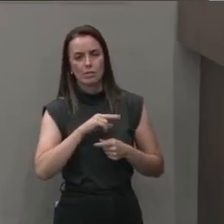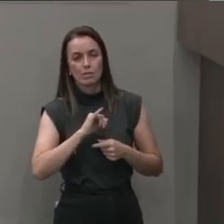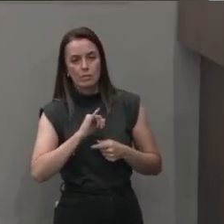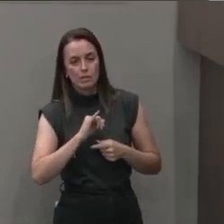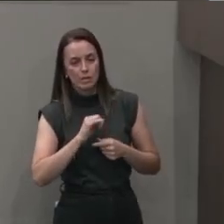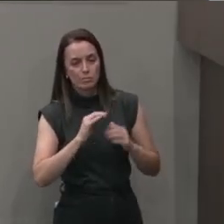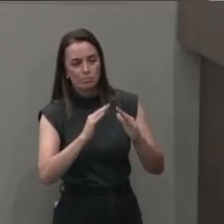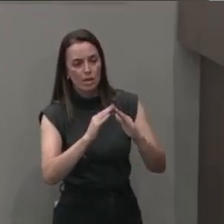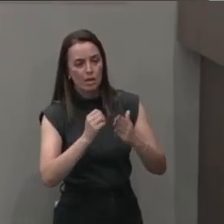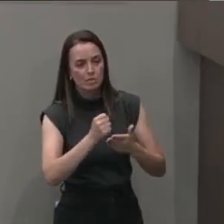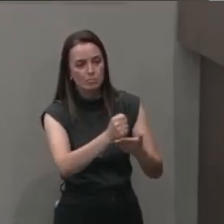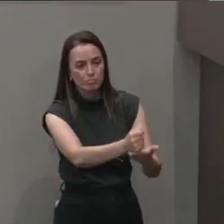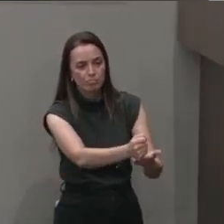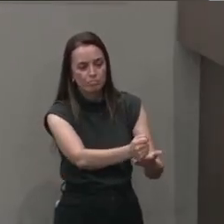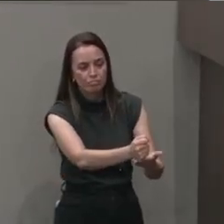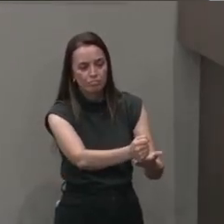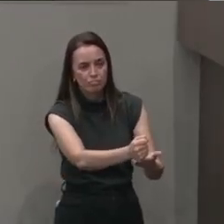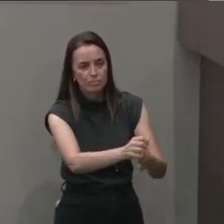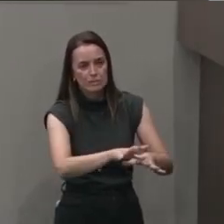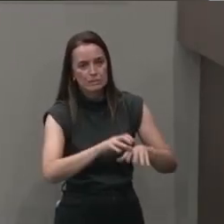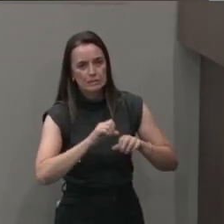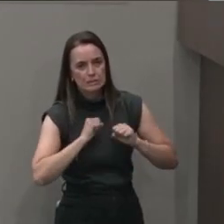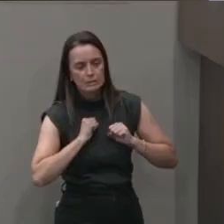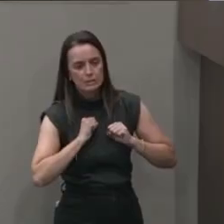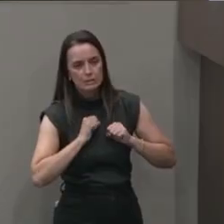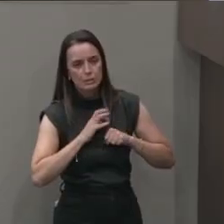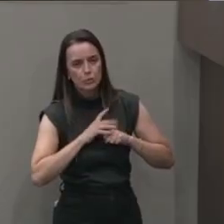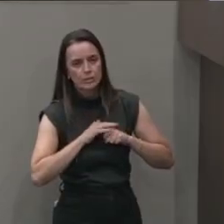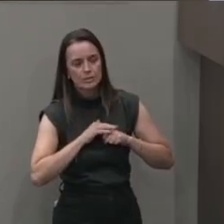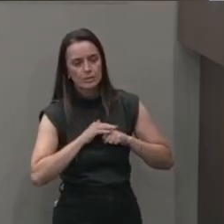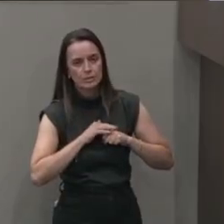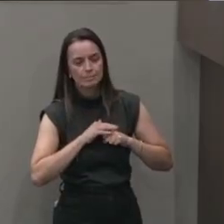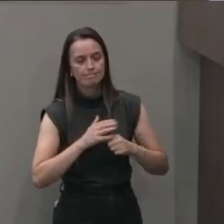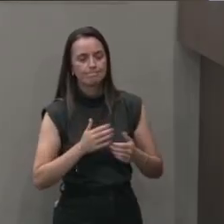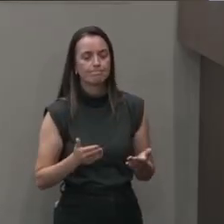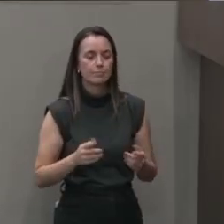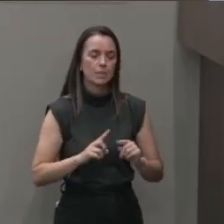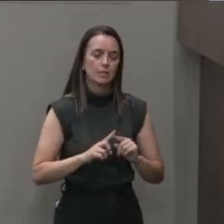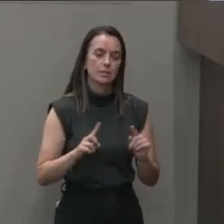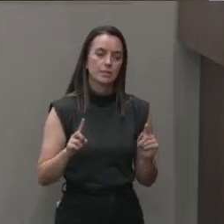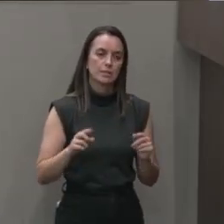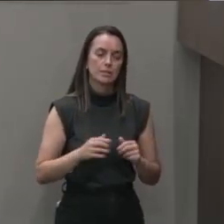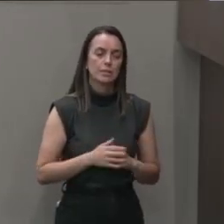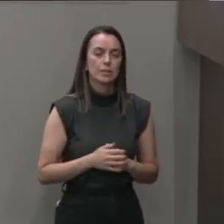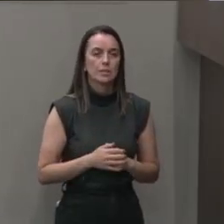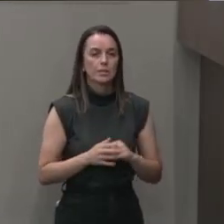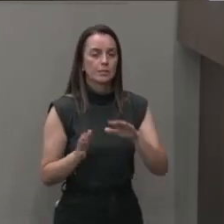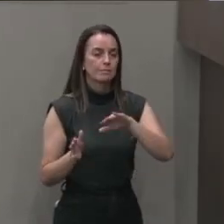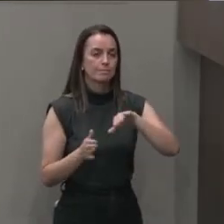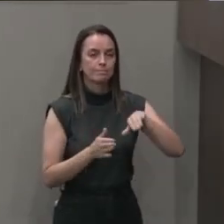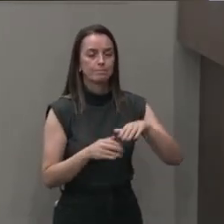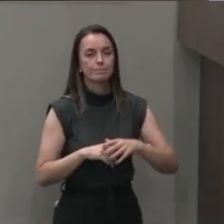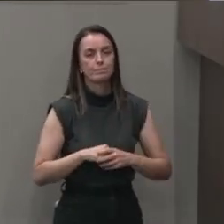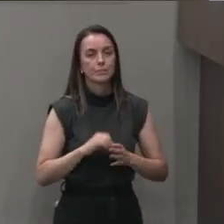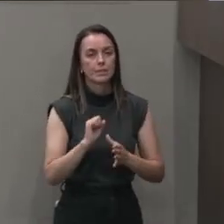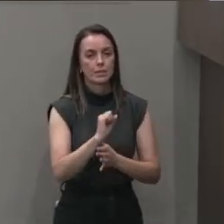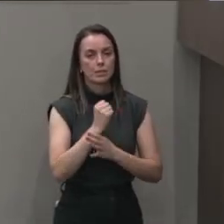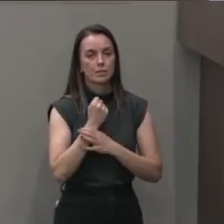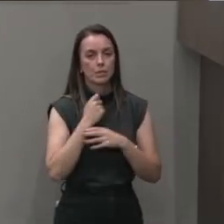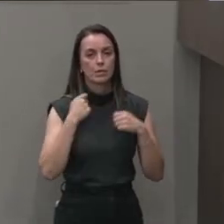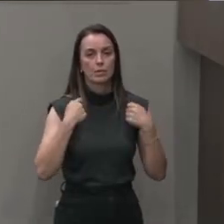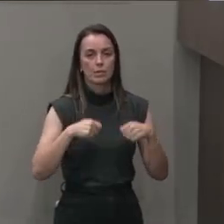o vírus e ia passar para outra residência transmitindo o vírus para cá. Mas, enfim, vereador Kruger, essa segurança que nós temos que dar para os